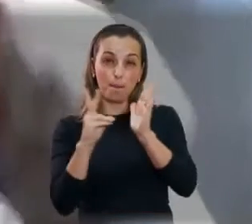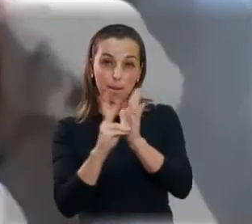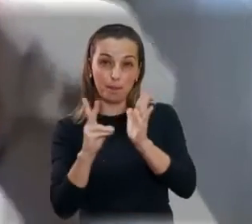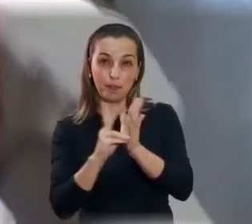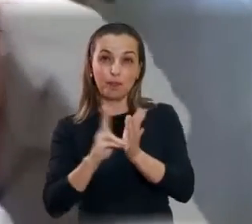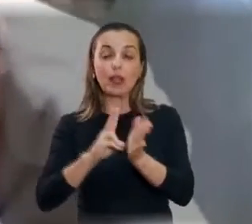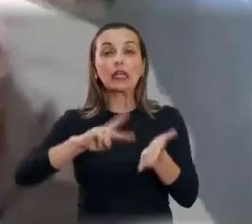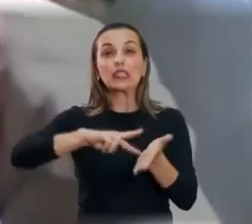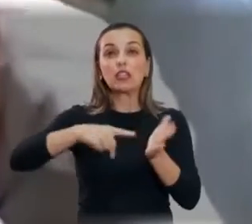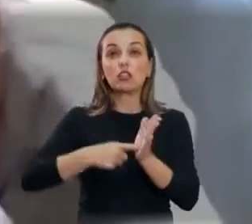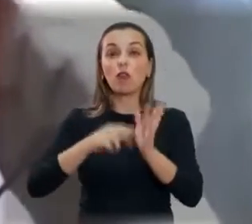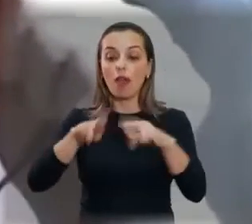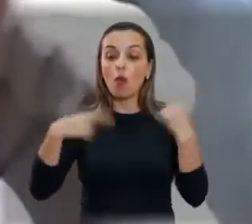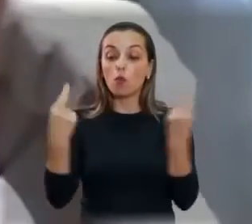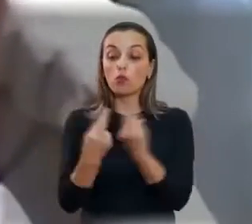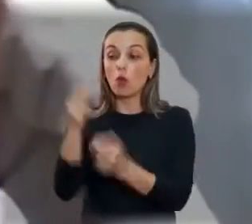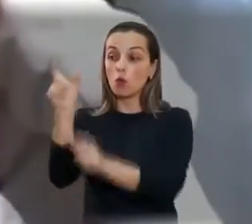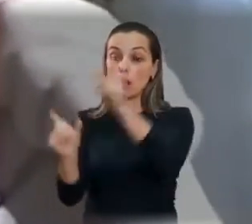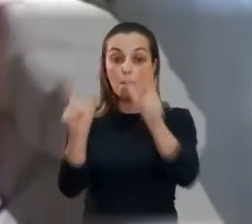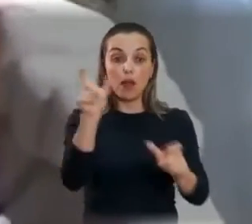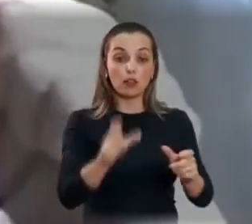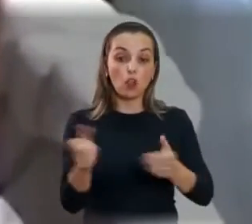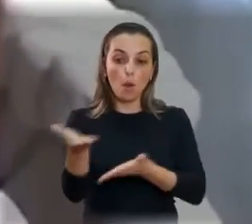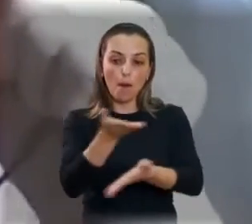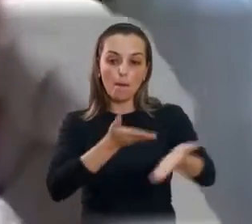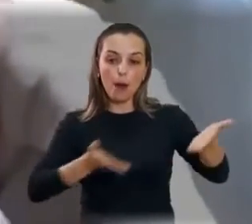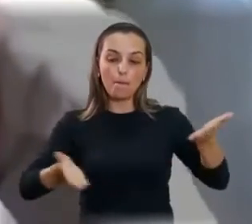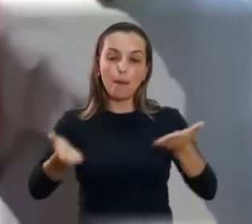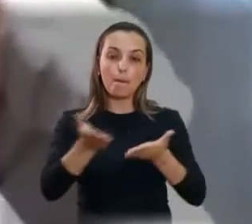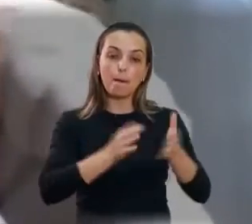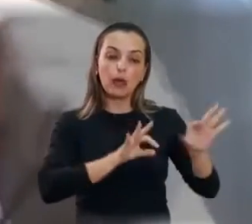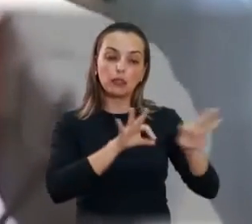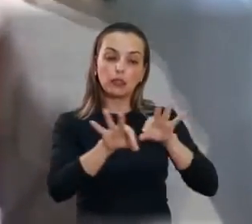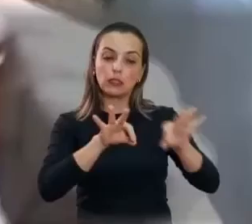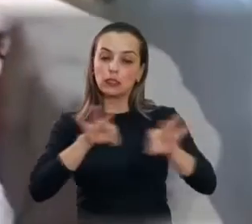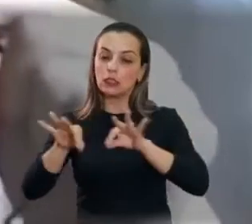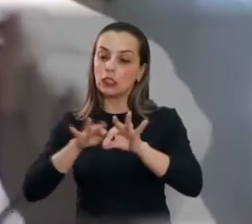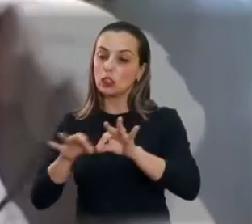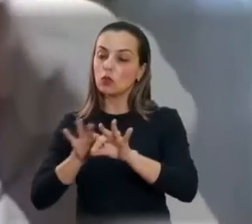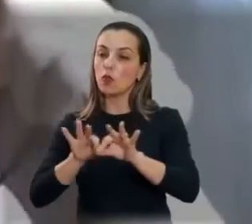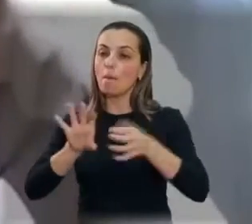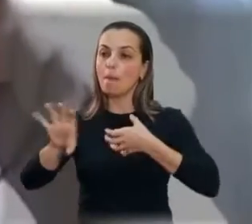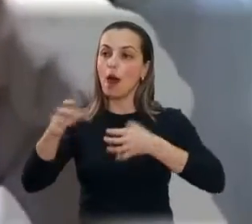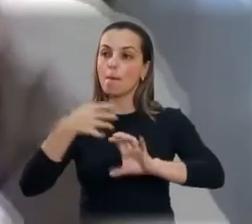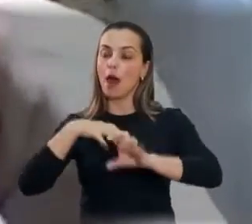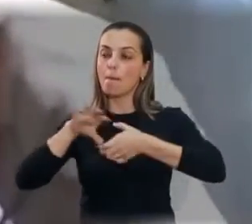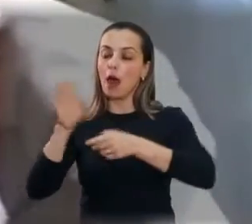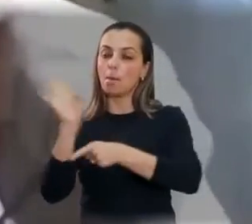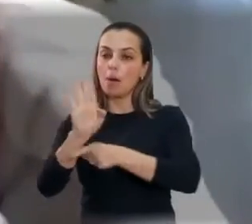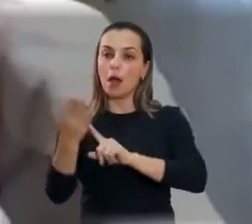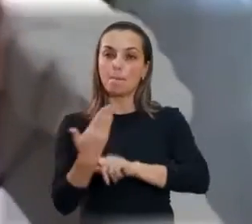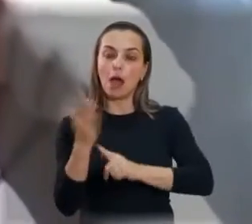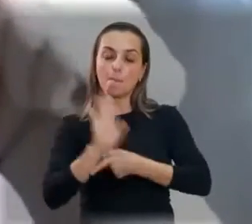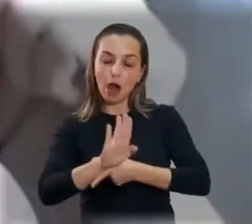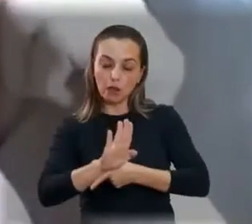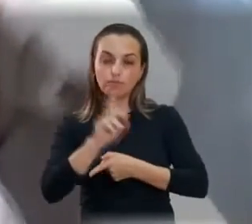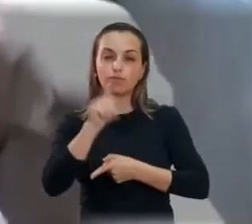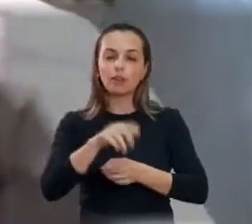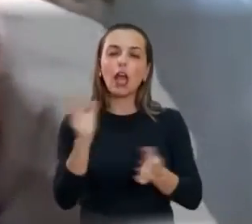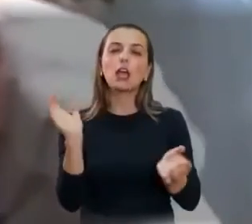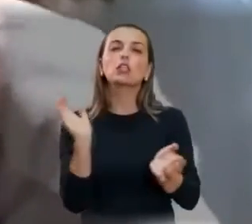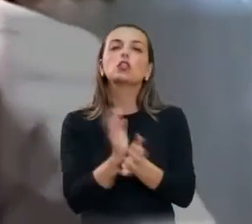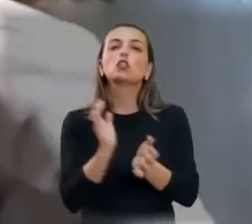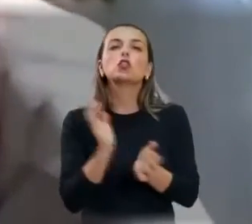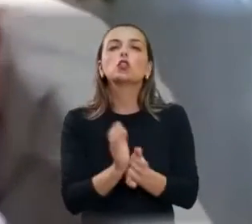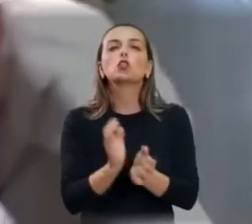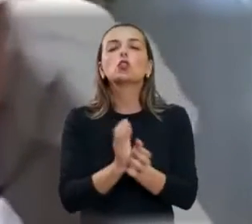de pessoas para acolher e construir algo juntos, uns ajudando os outros. Nesse caso, o Motirô é formado por um